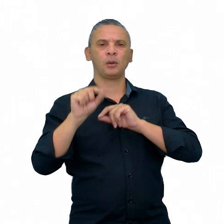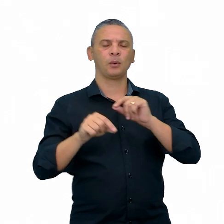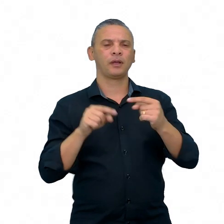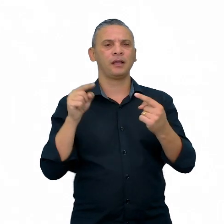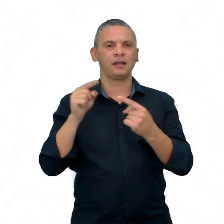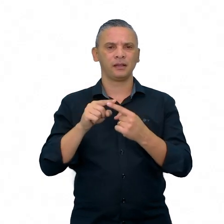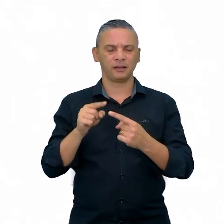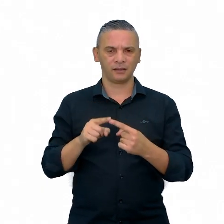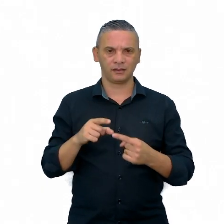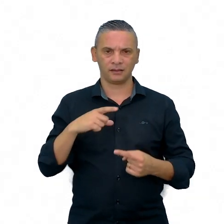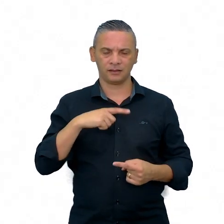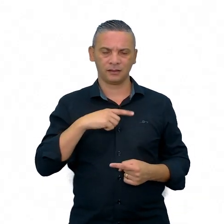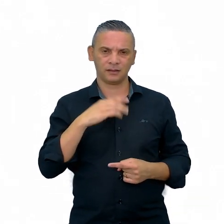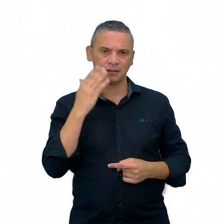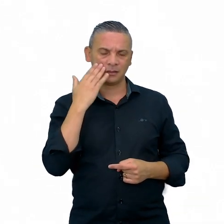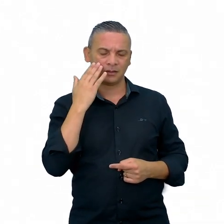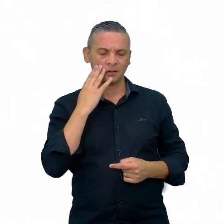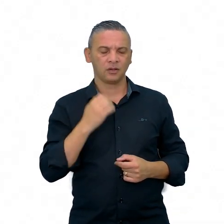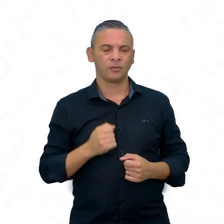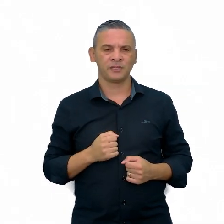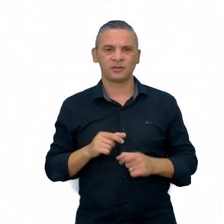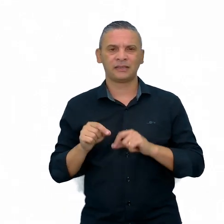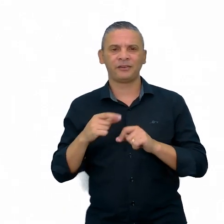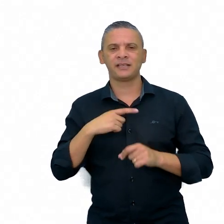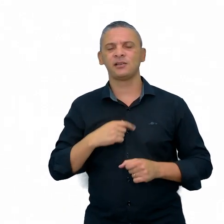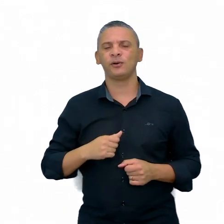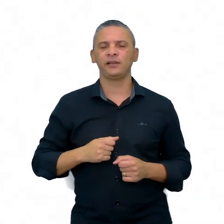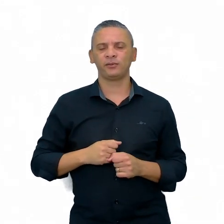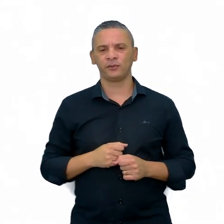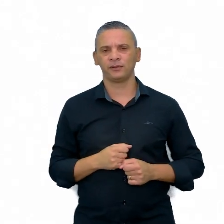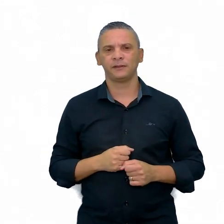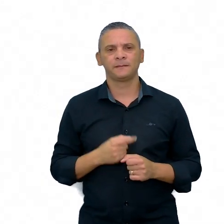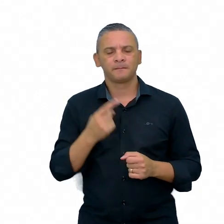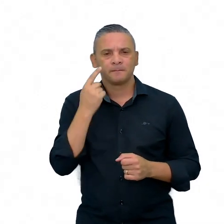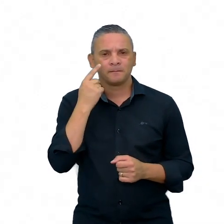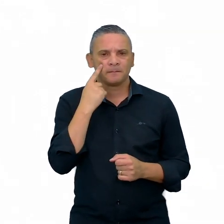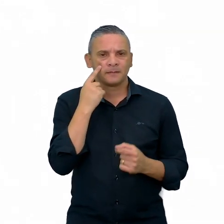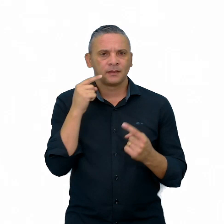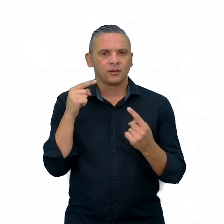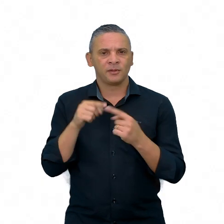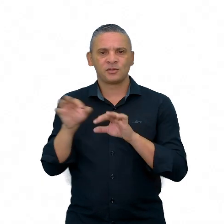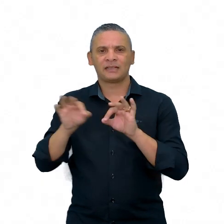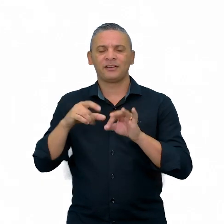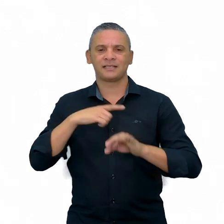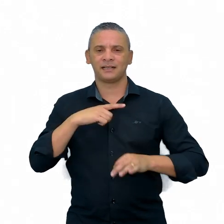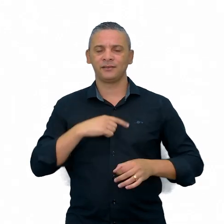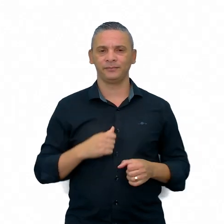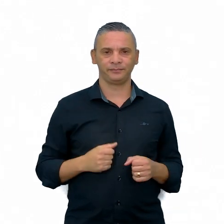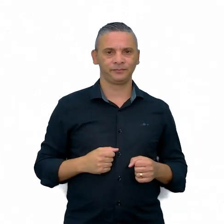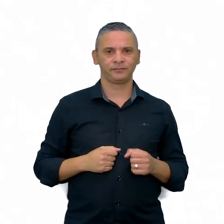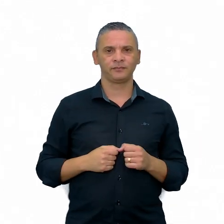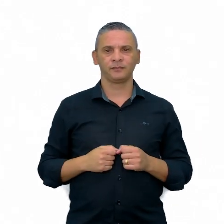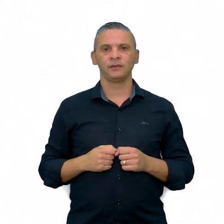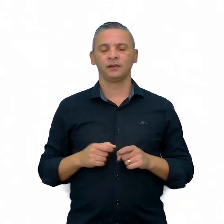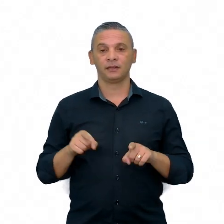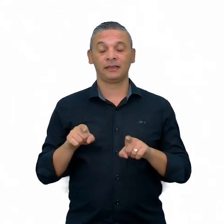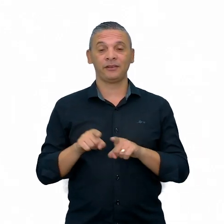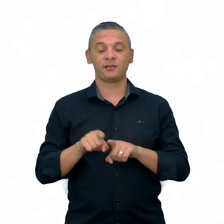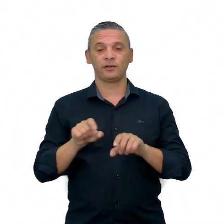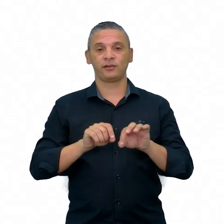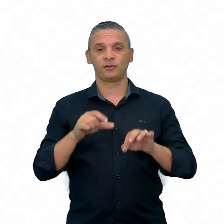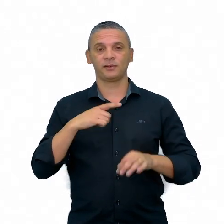que é essa distância sobre a velocidade, essas relações que são estabelecidas dentro do ensino da matemática.